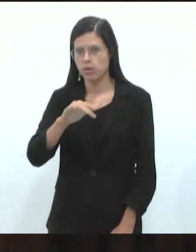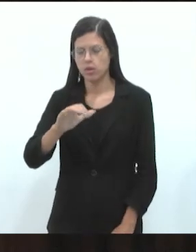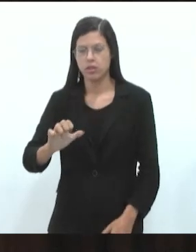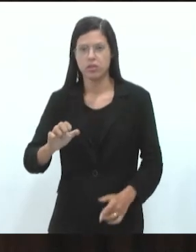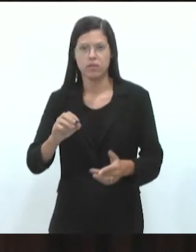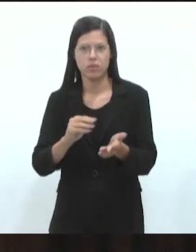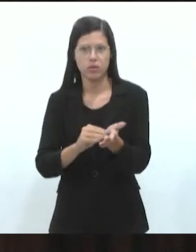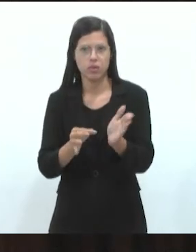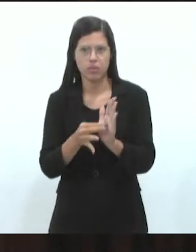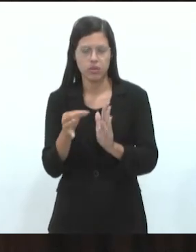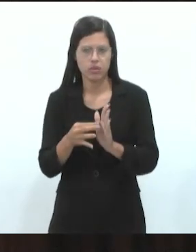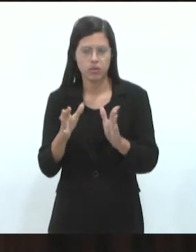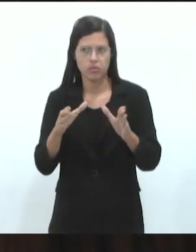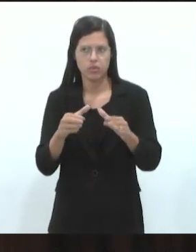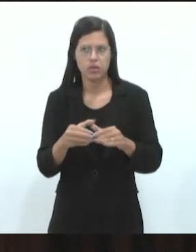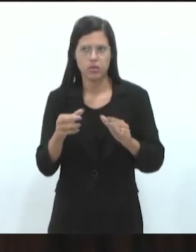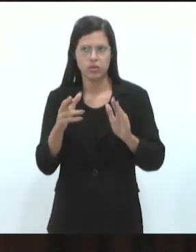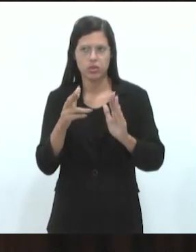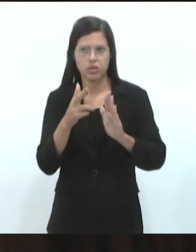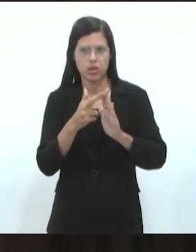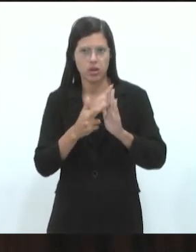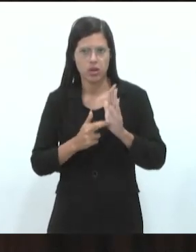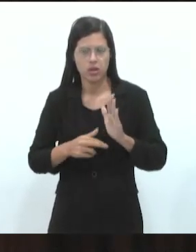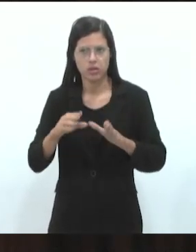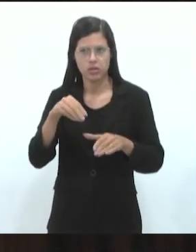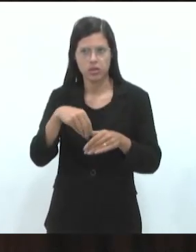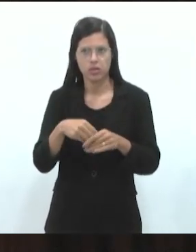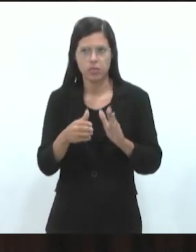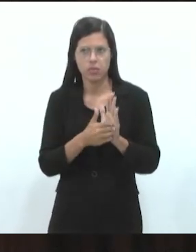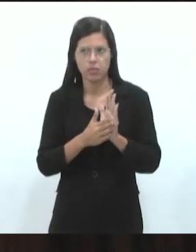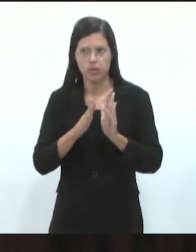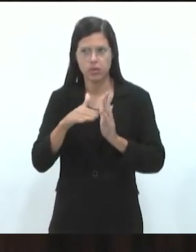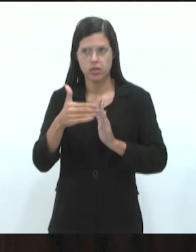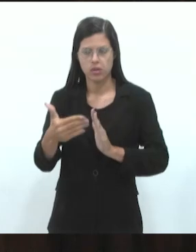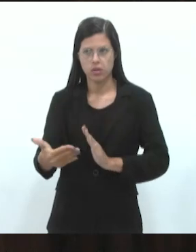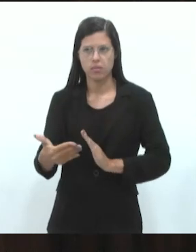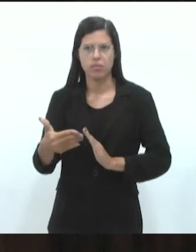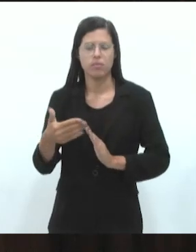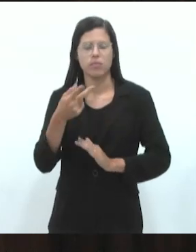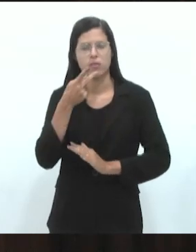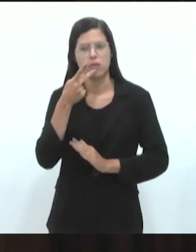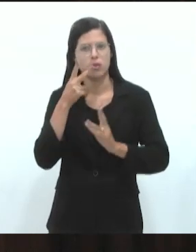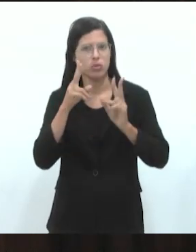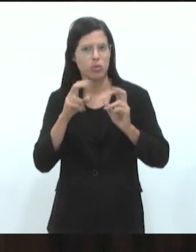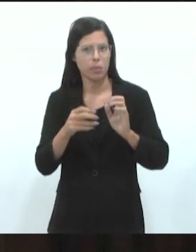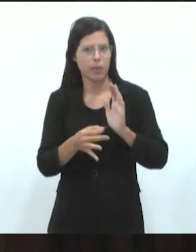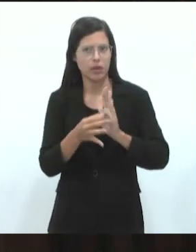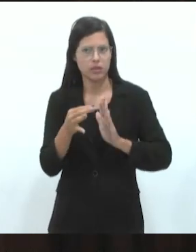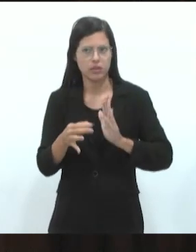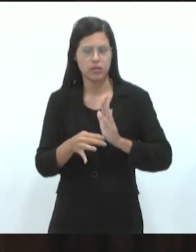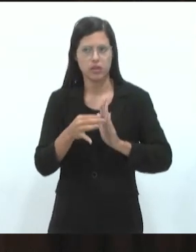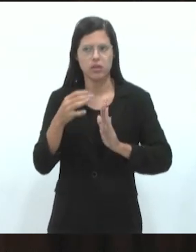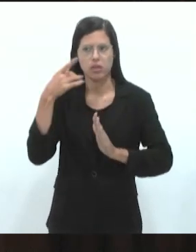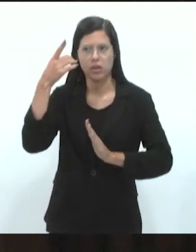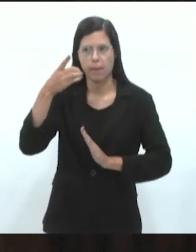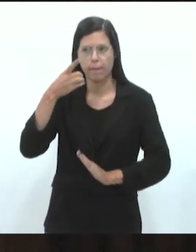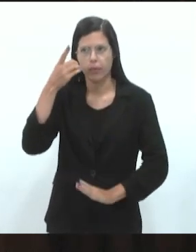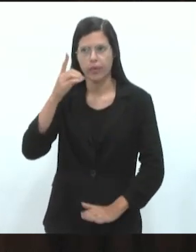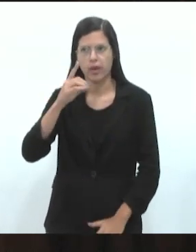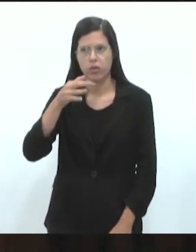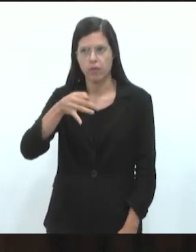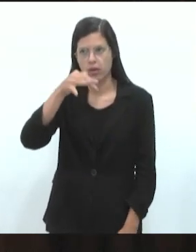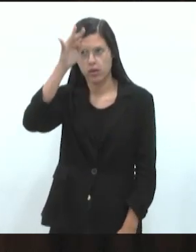Normas Internas e Proposições Externas, para emitir parecer, deputado